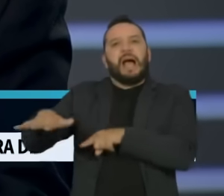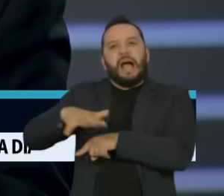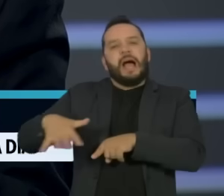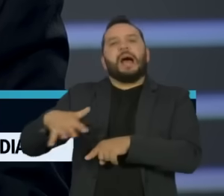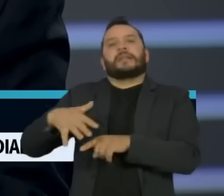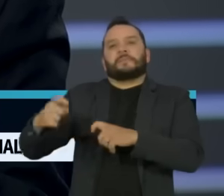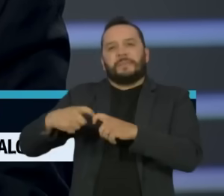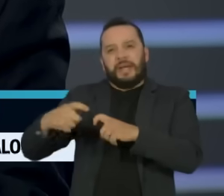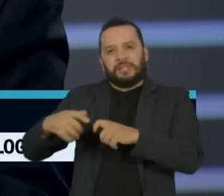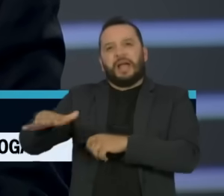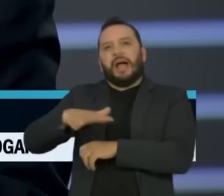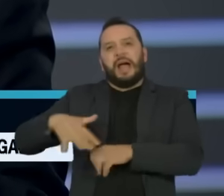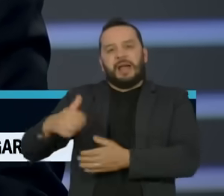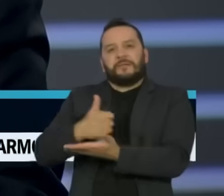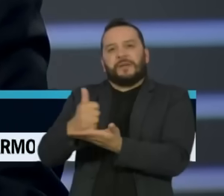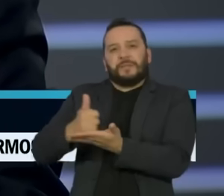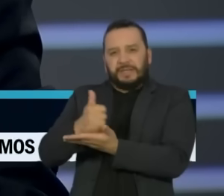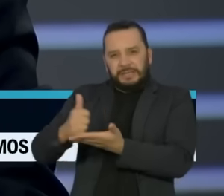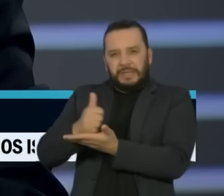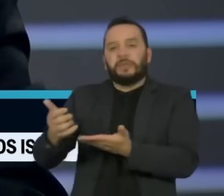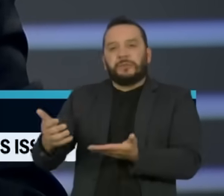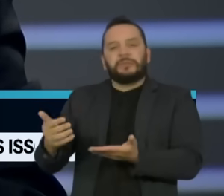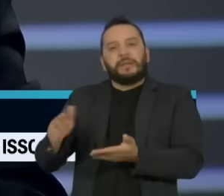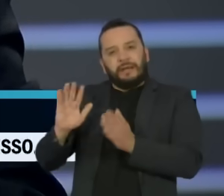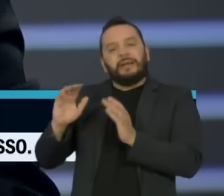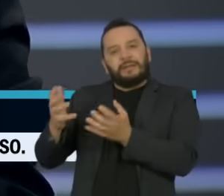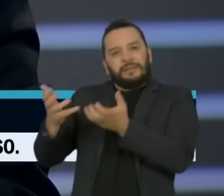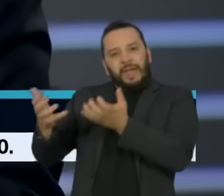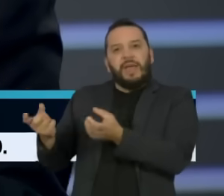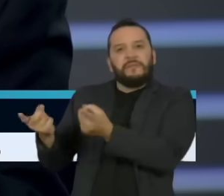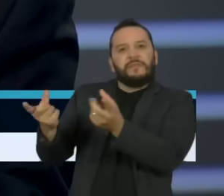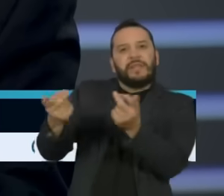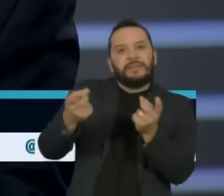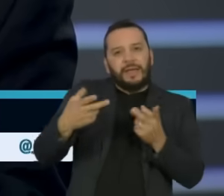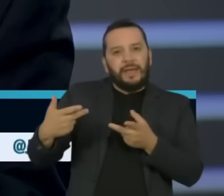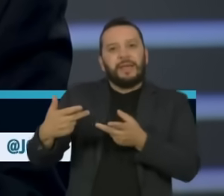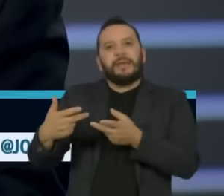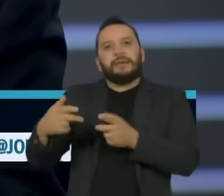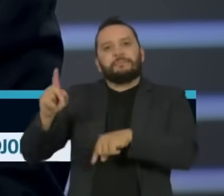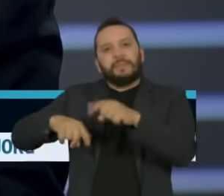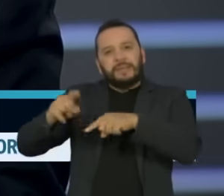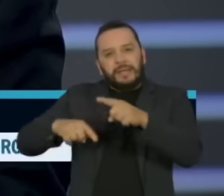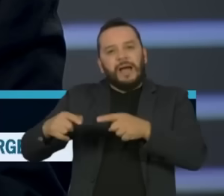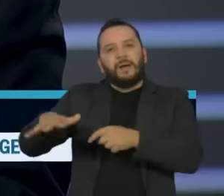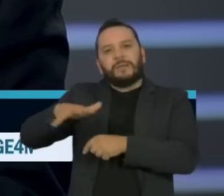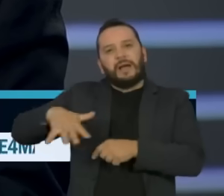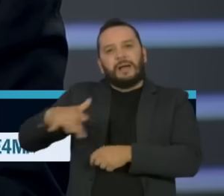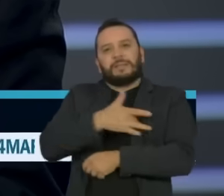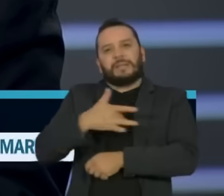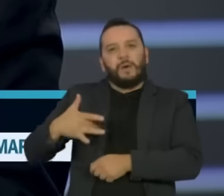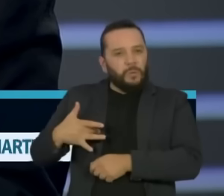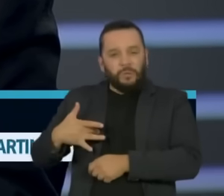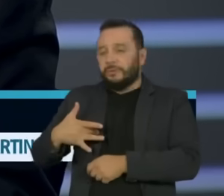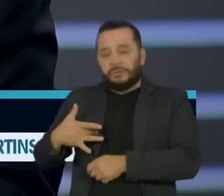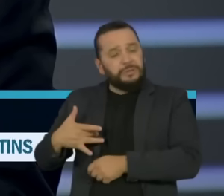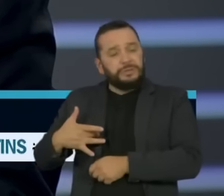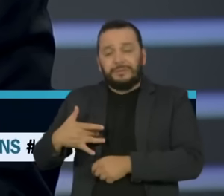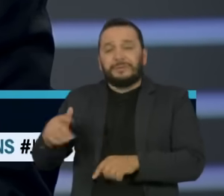farmacêutica, né, uma espécie de rota da seda da saúde, como eles falam na China, né, retomada da rota da sede, só que